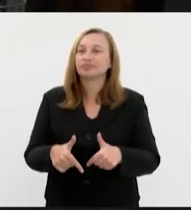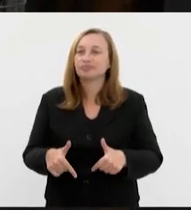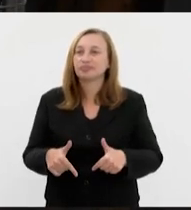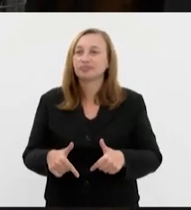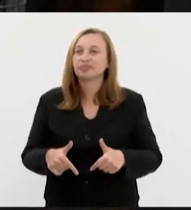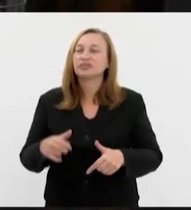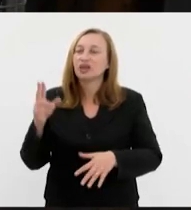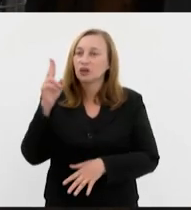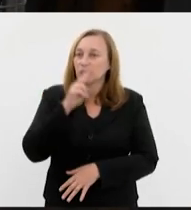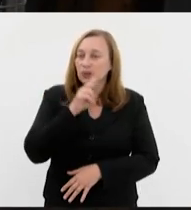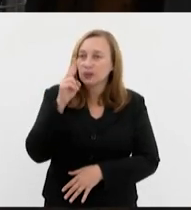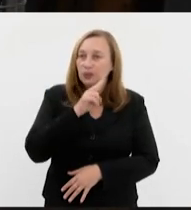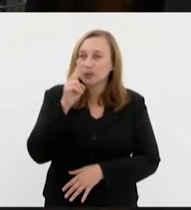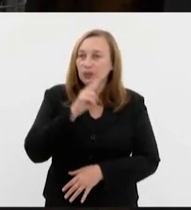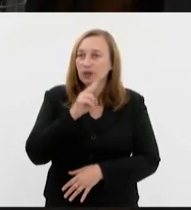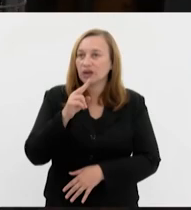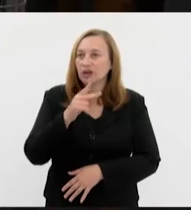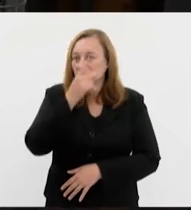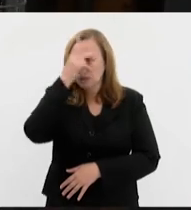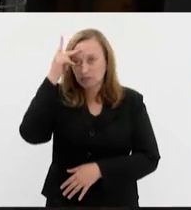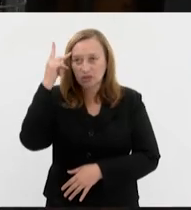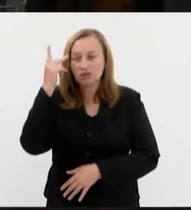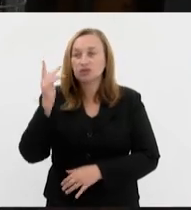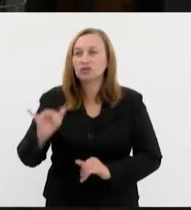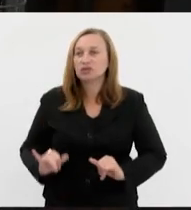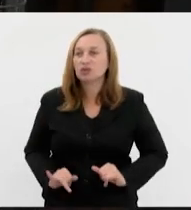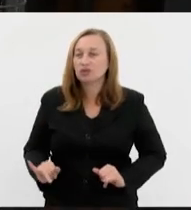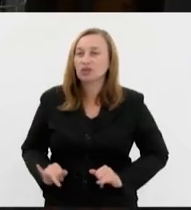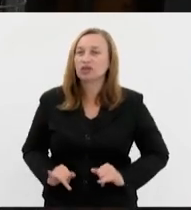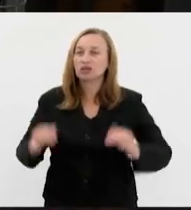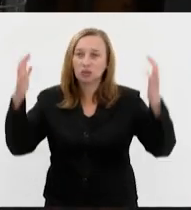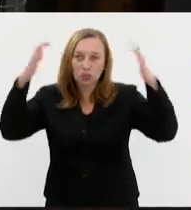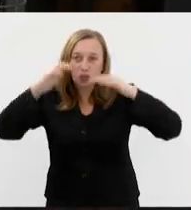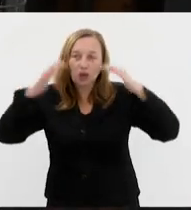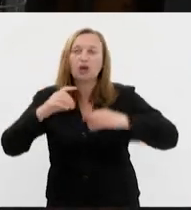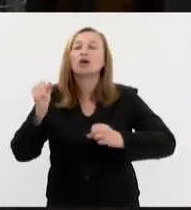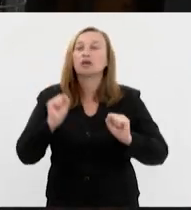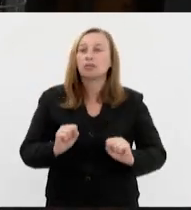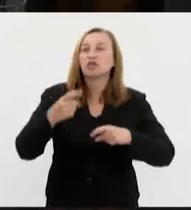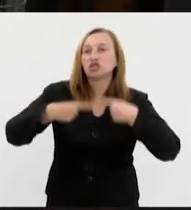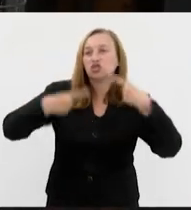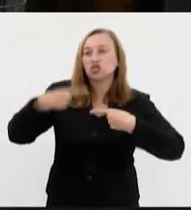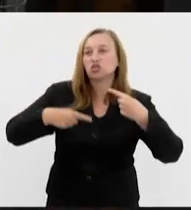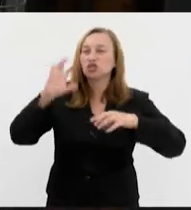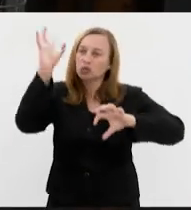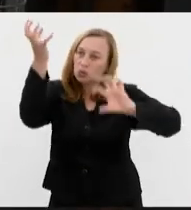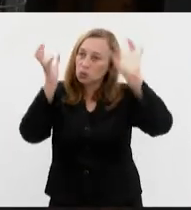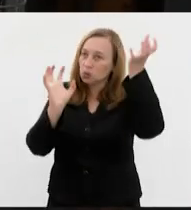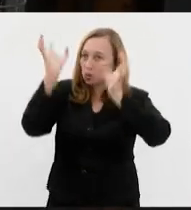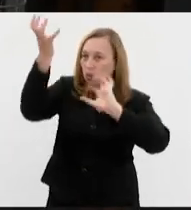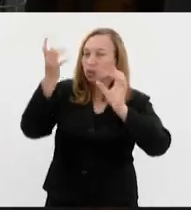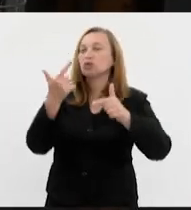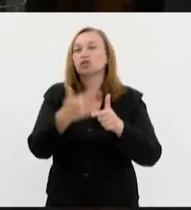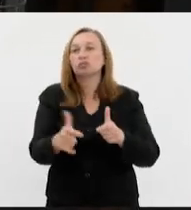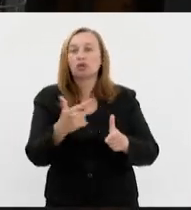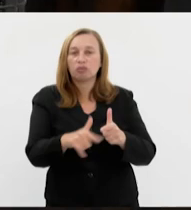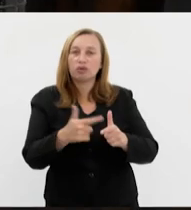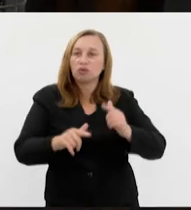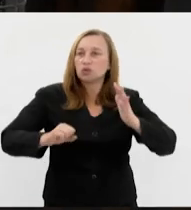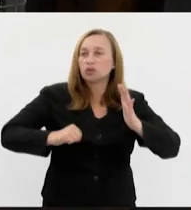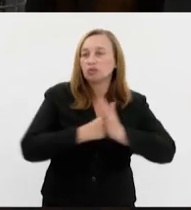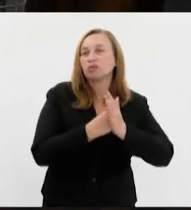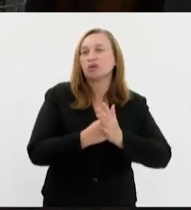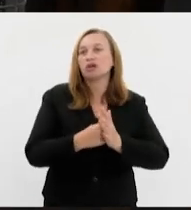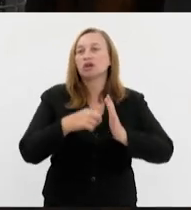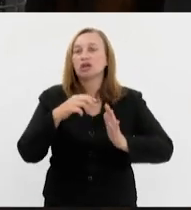no socorro às vítimas e que a gente possa discutir os problemas climáticos e os seus impactos e trazer